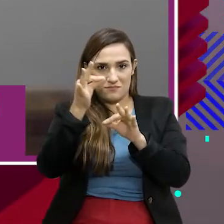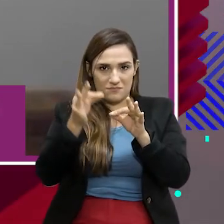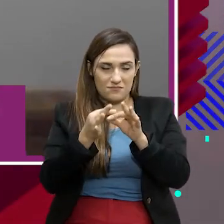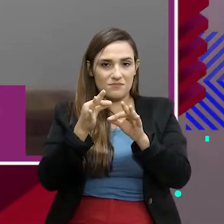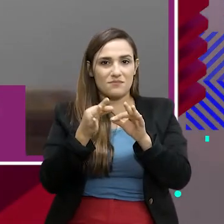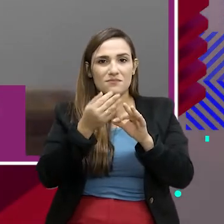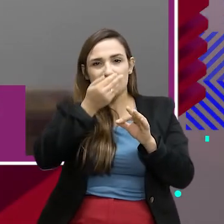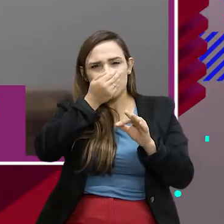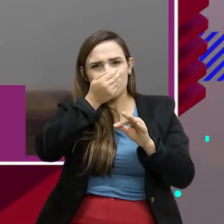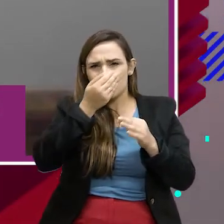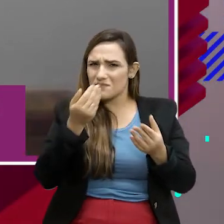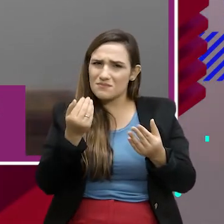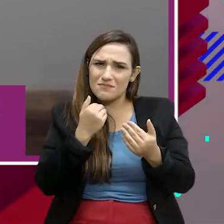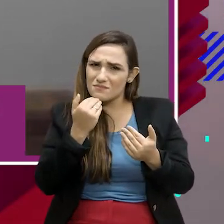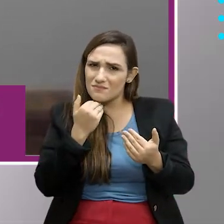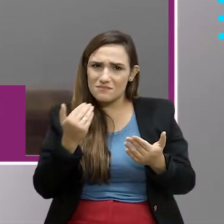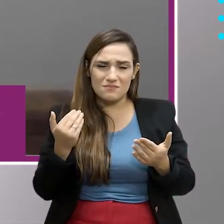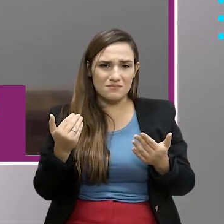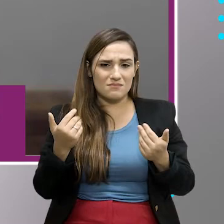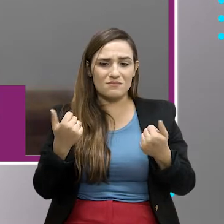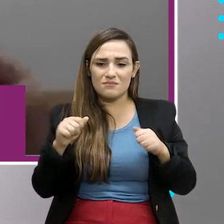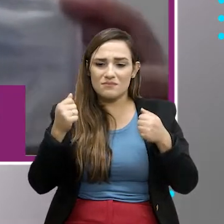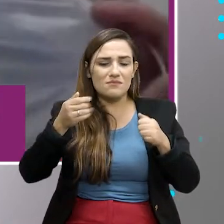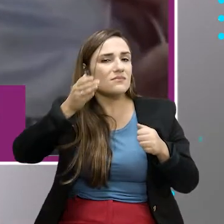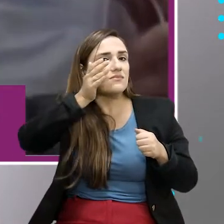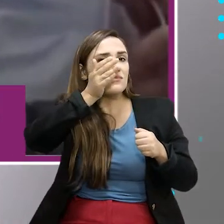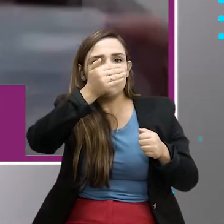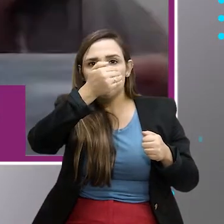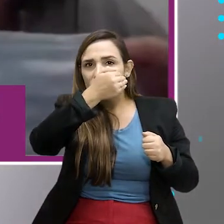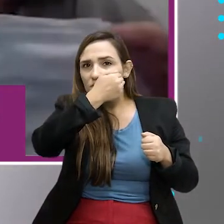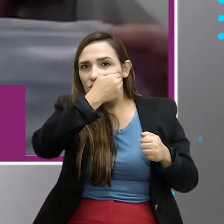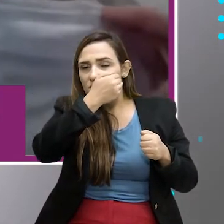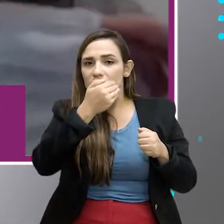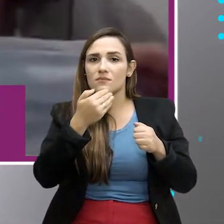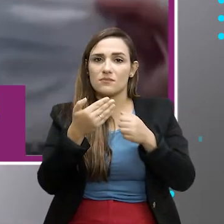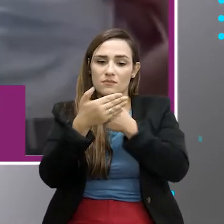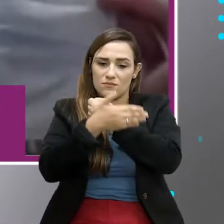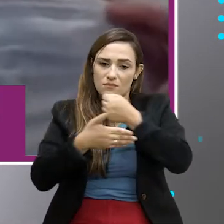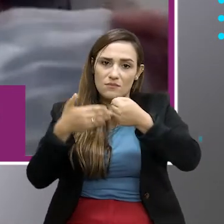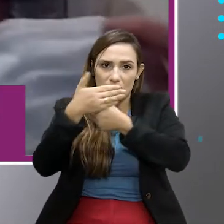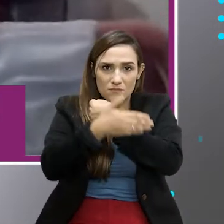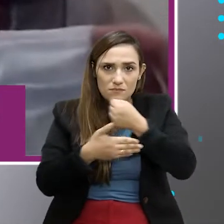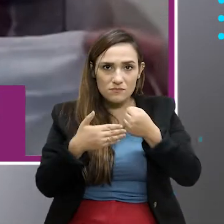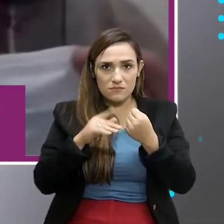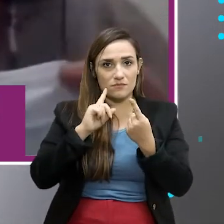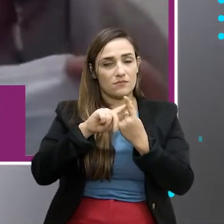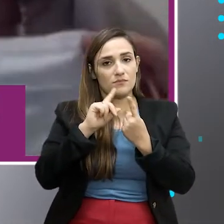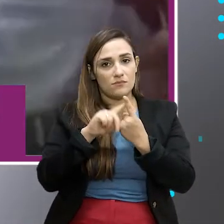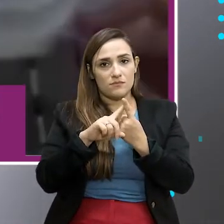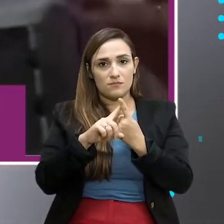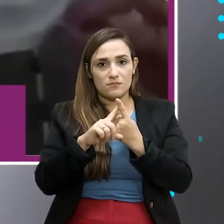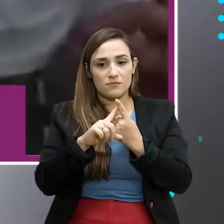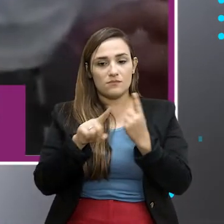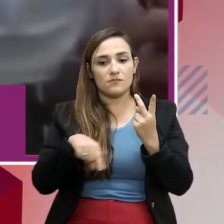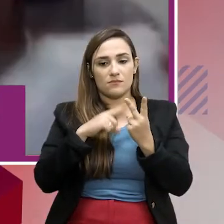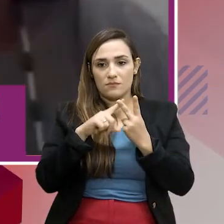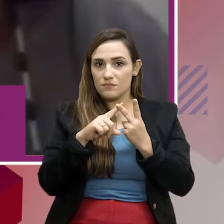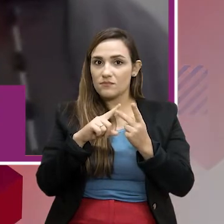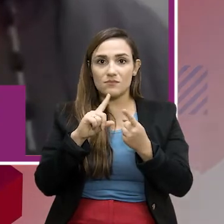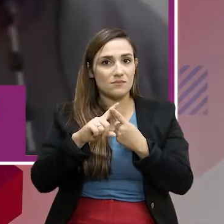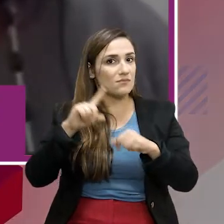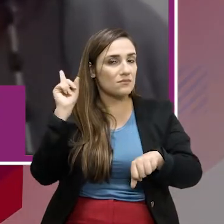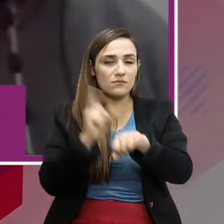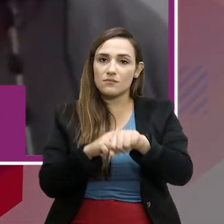não tiver acesso a máscaras cirúrgicas, mas pelo menos máscaras com várias camadas de proteção. Essa é a